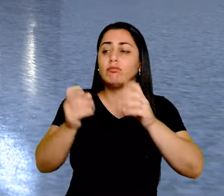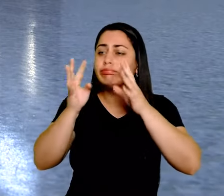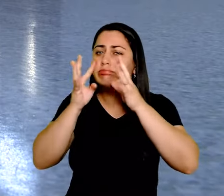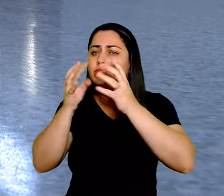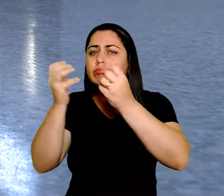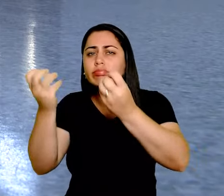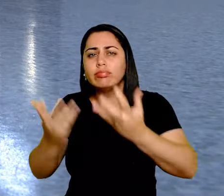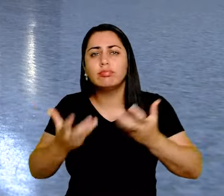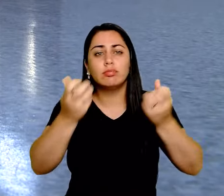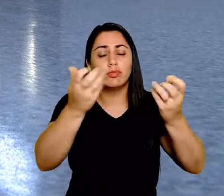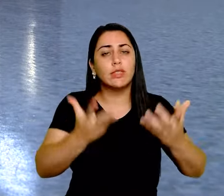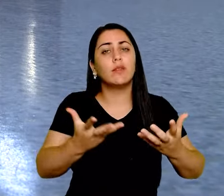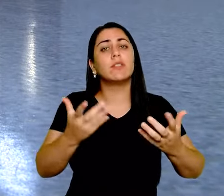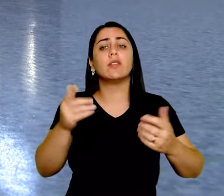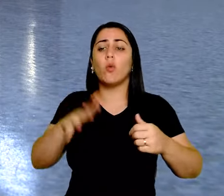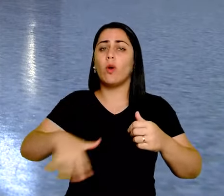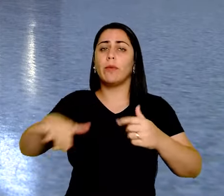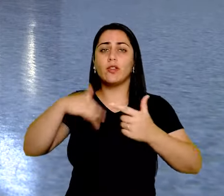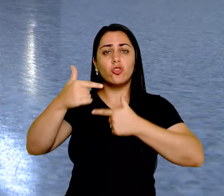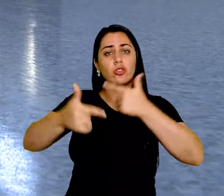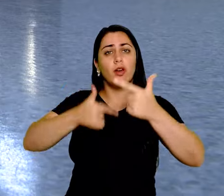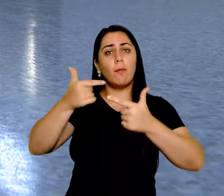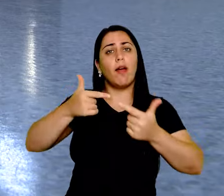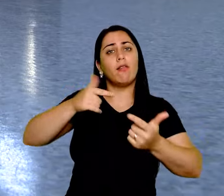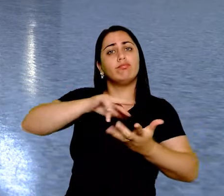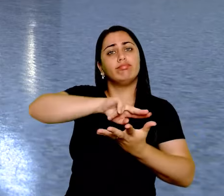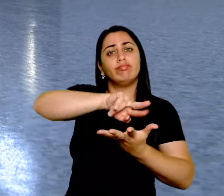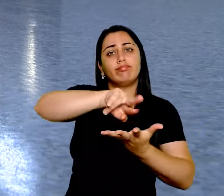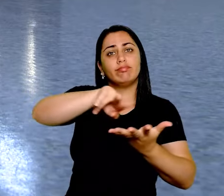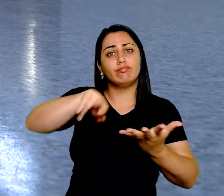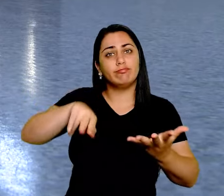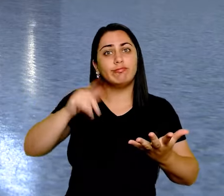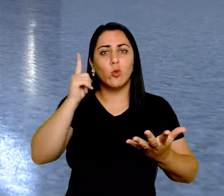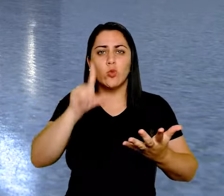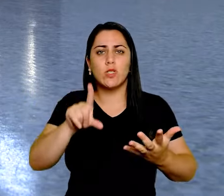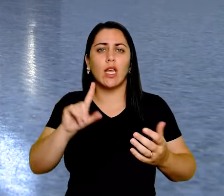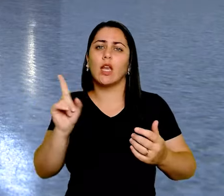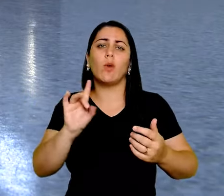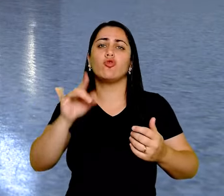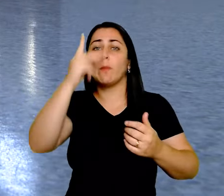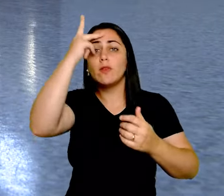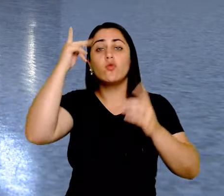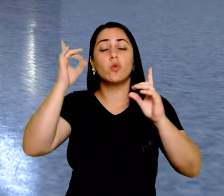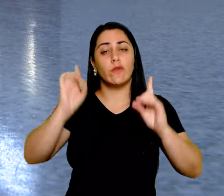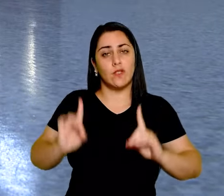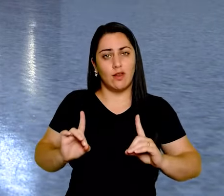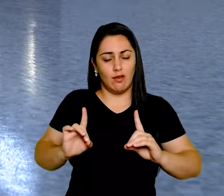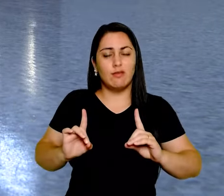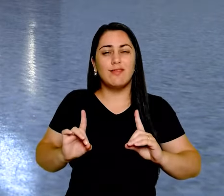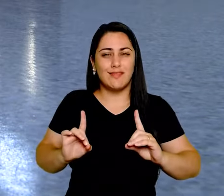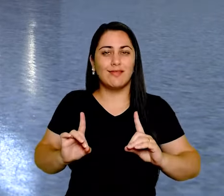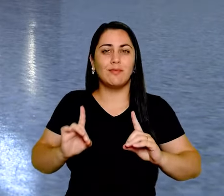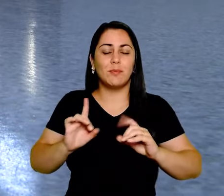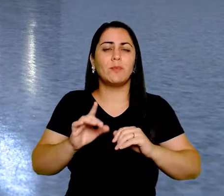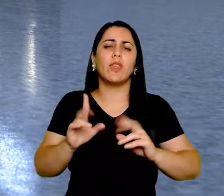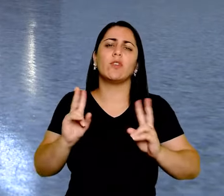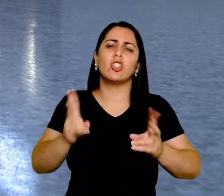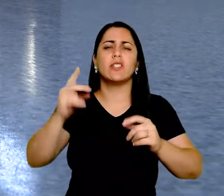dificuldades, ouvi-las, e aí você tem um ambiente de trabalho mais diverso possível, não só com a pessoa com